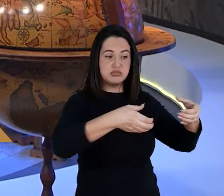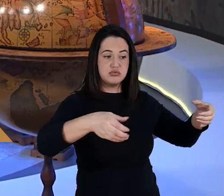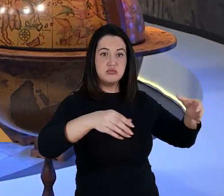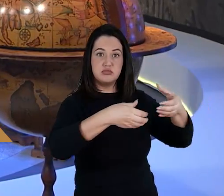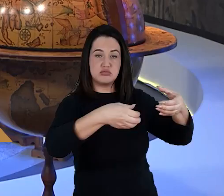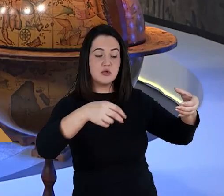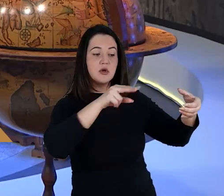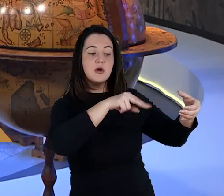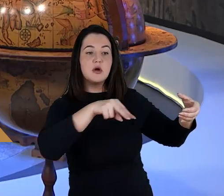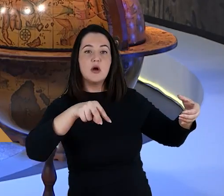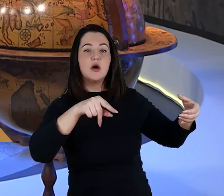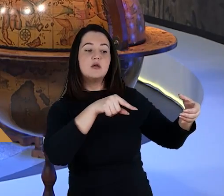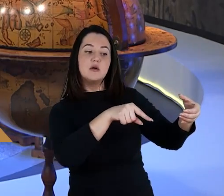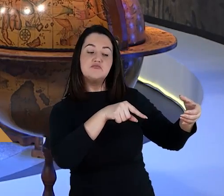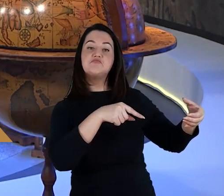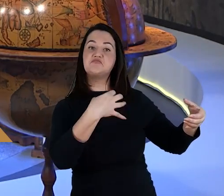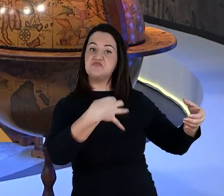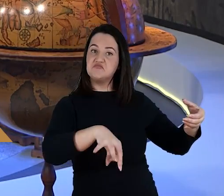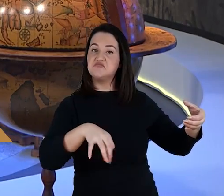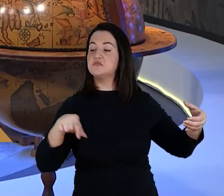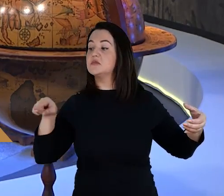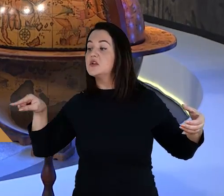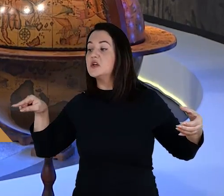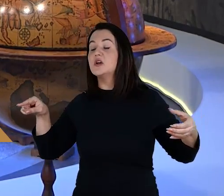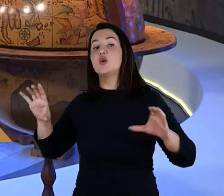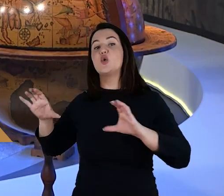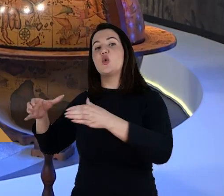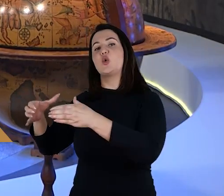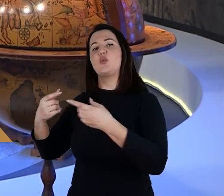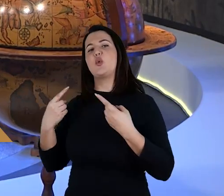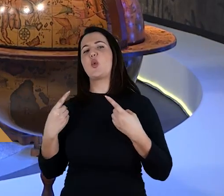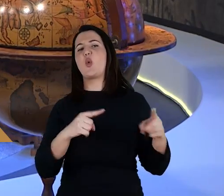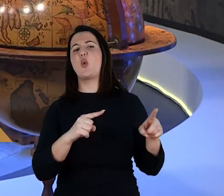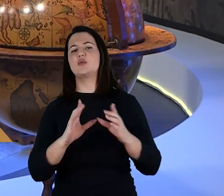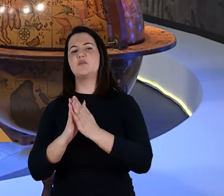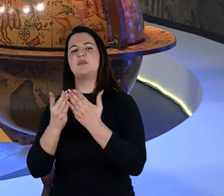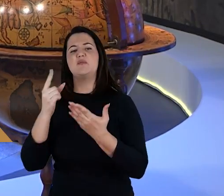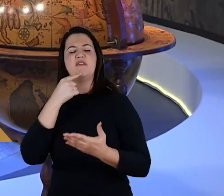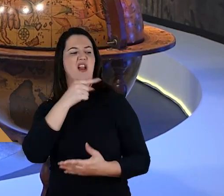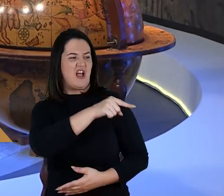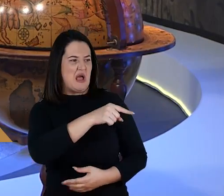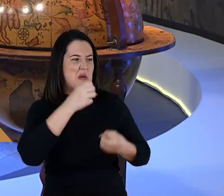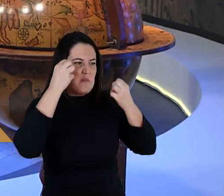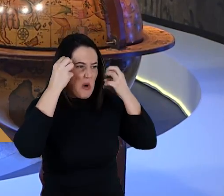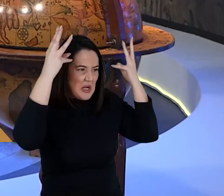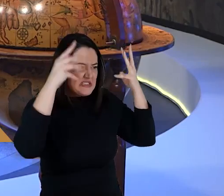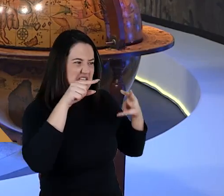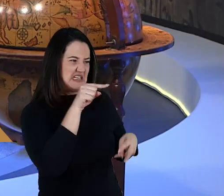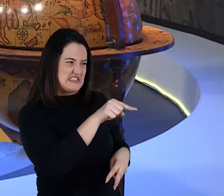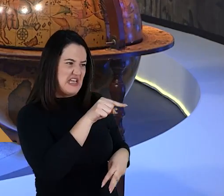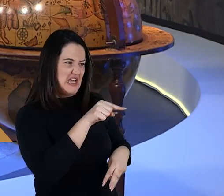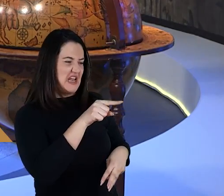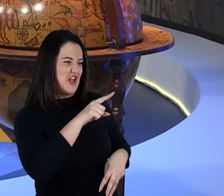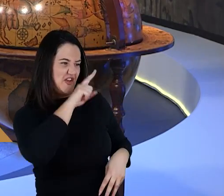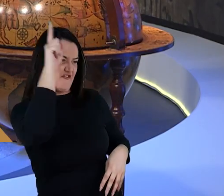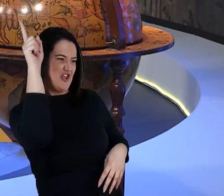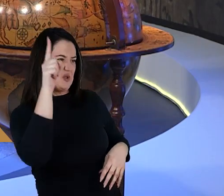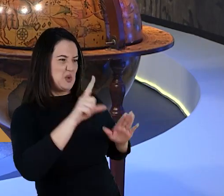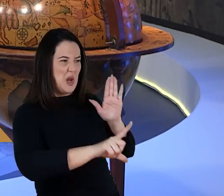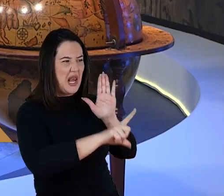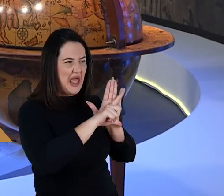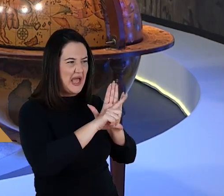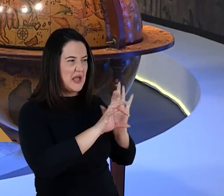tentando desmentir que Moisés pudesse ser o autor dos livros do Pentateuco, porque as leis ali parecem sofisticadas